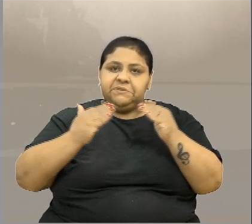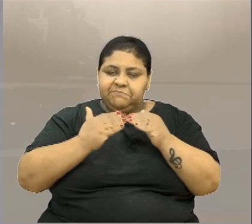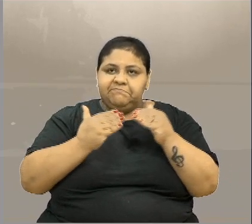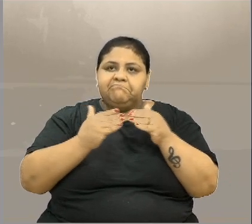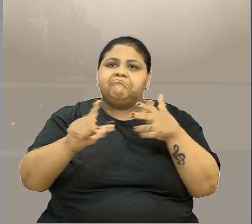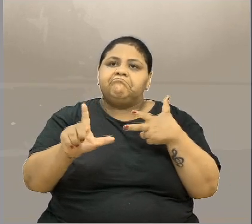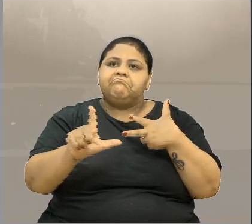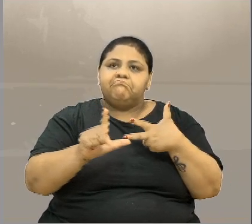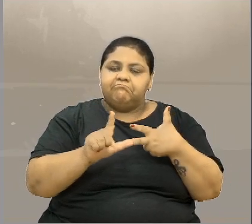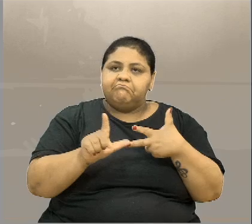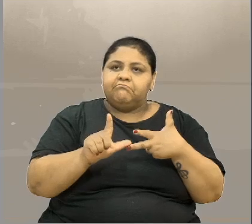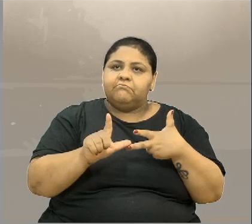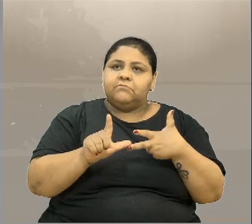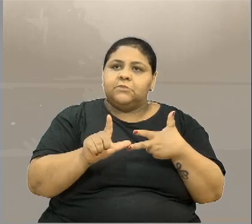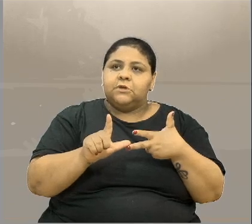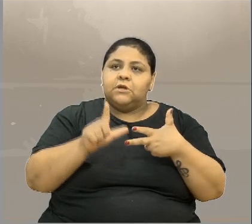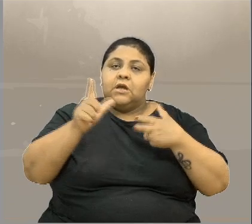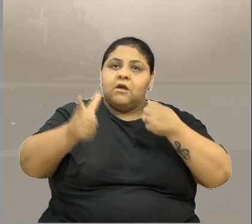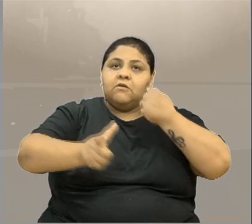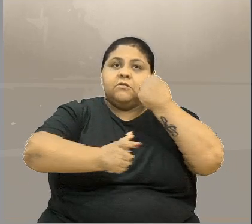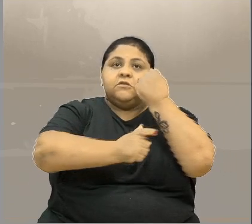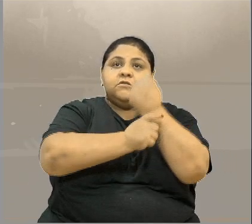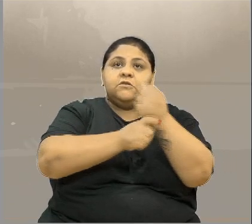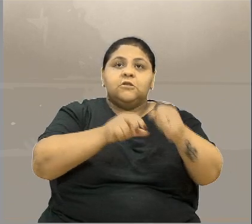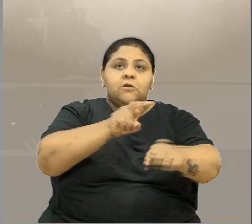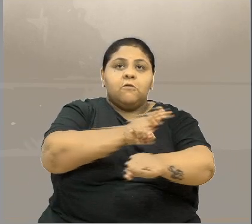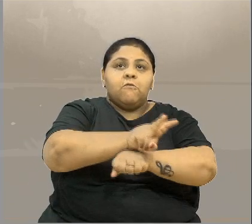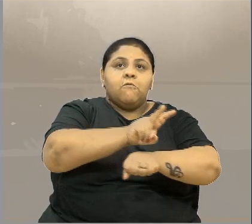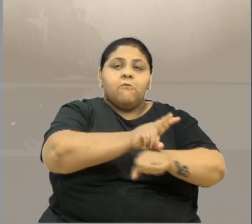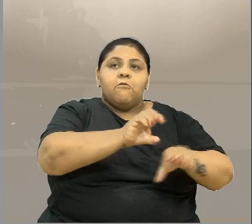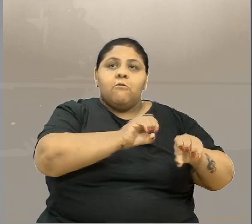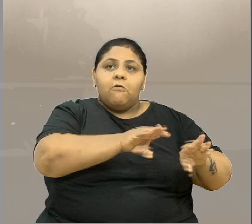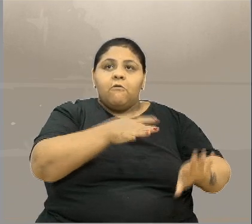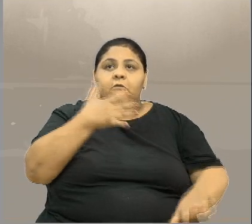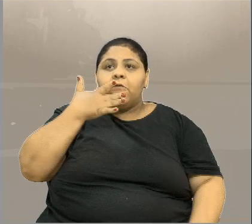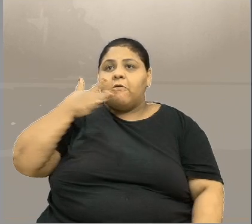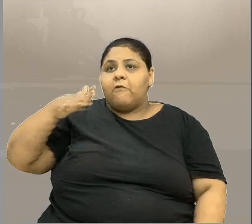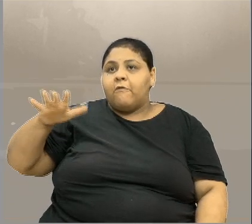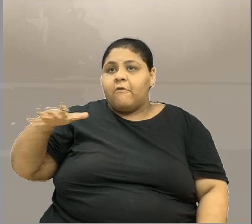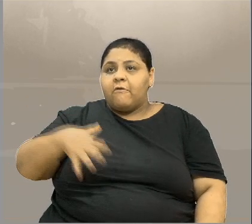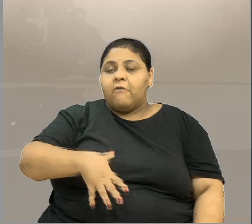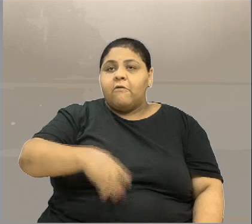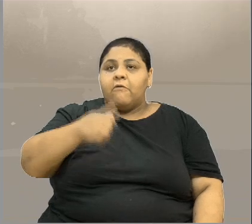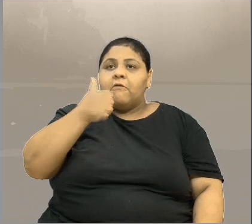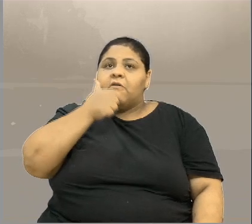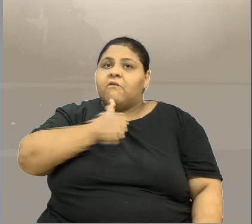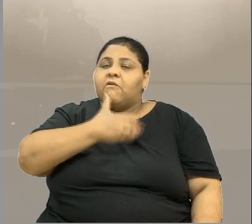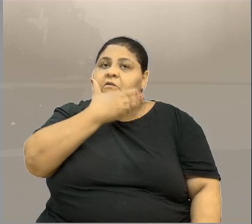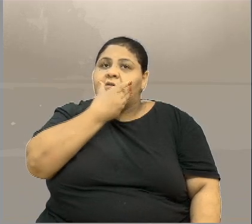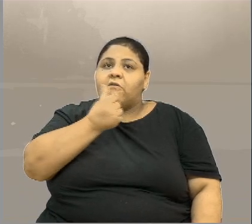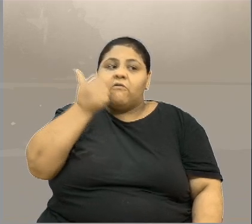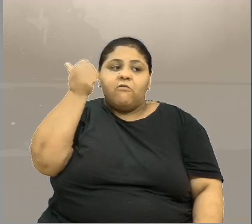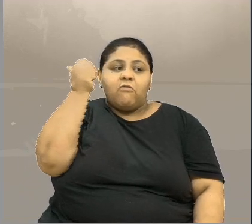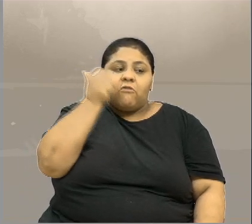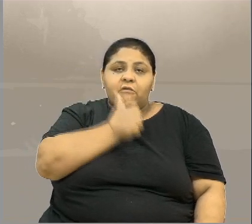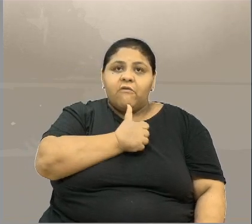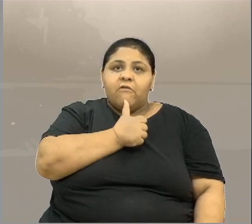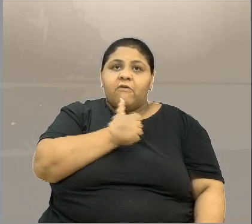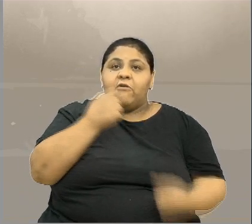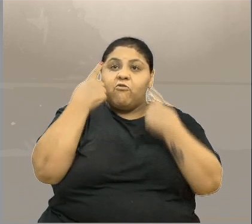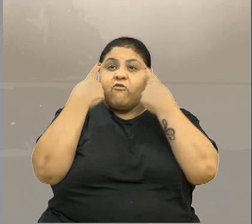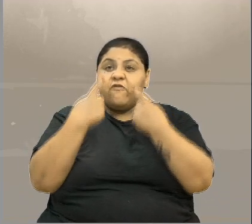Legislativa, ele garantia, né, vagas de educação infantil para filhos e filhas de mulheres em situação de